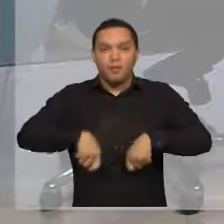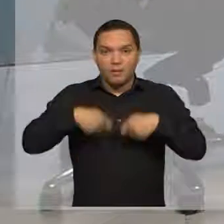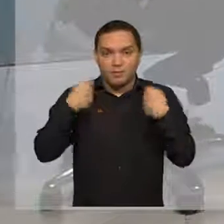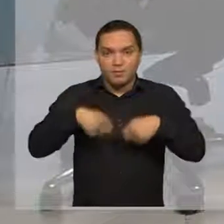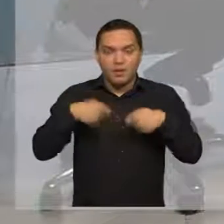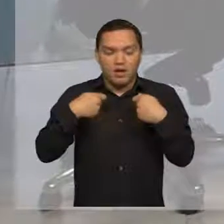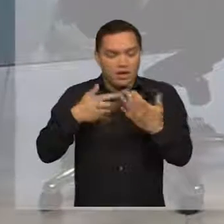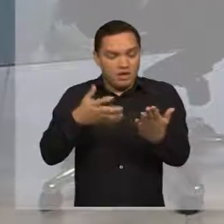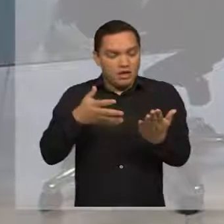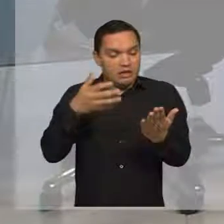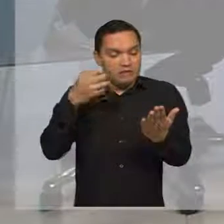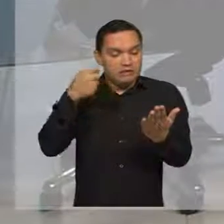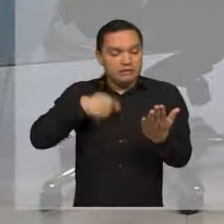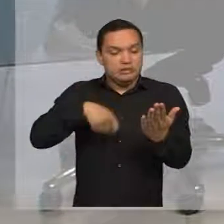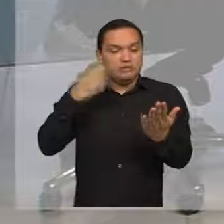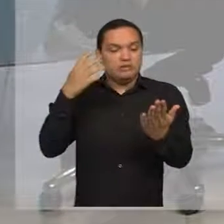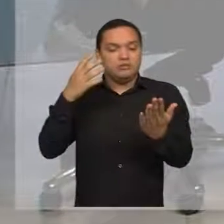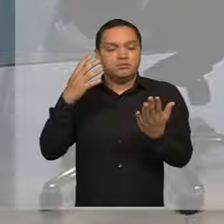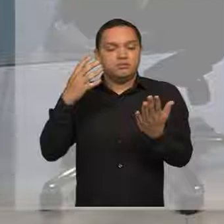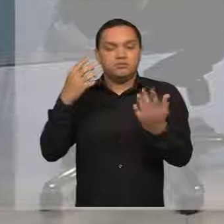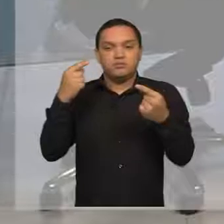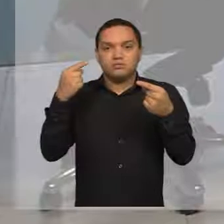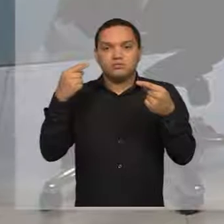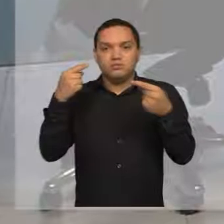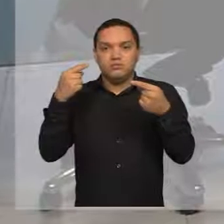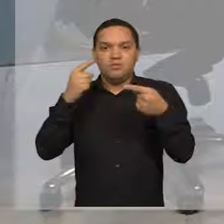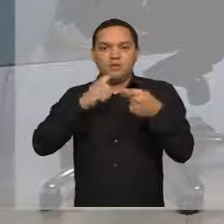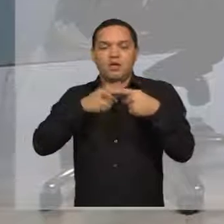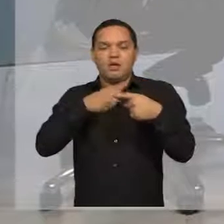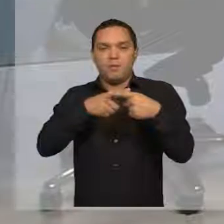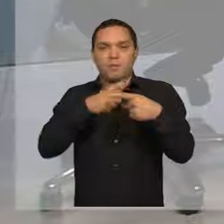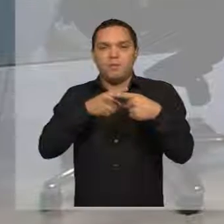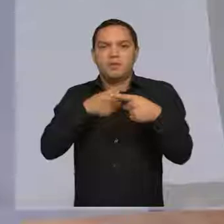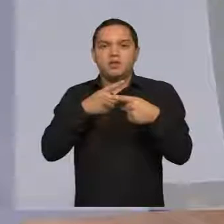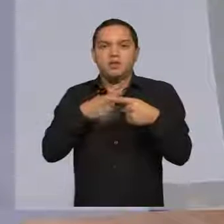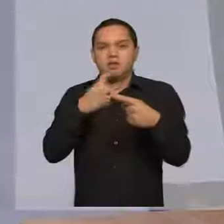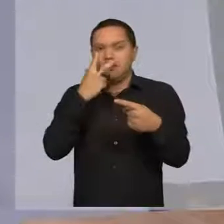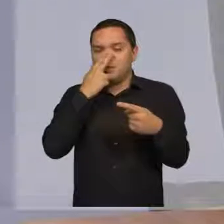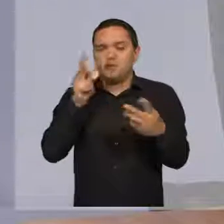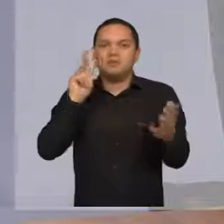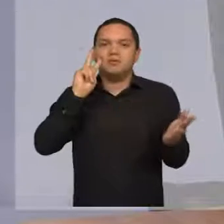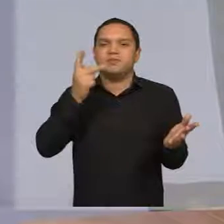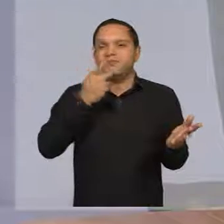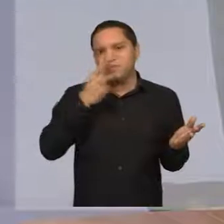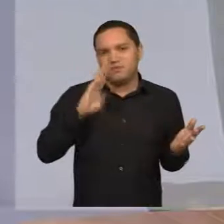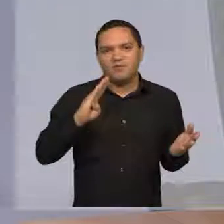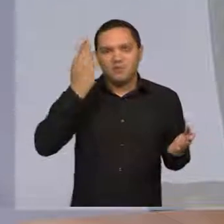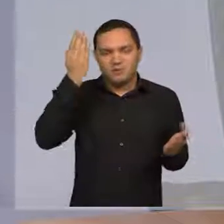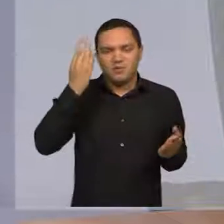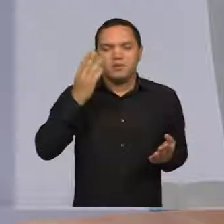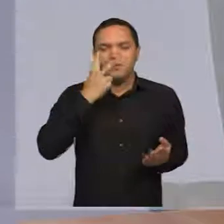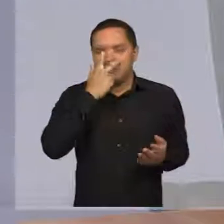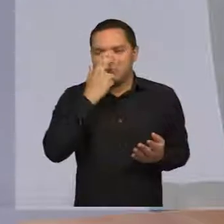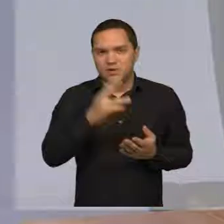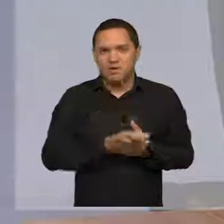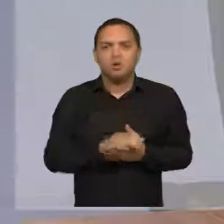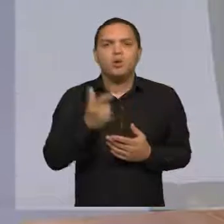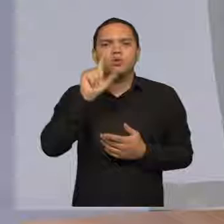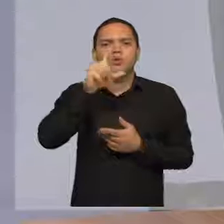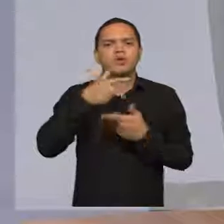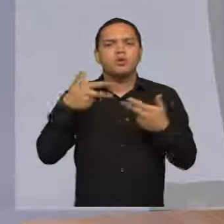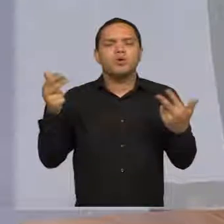entrar em choque, né, com o próprio discurso. Aí mais na frente eles vão e dizem outra